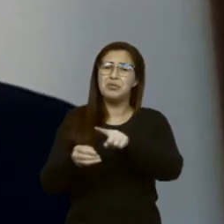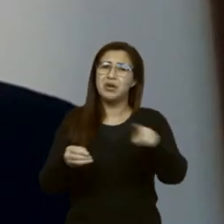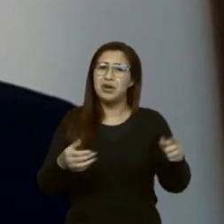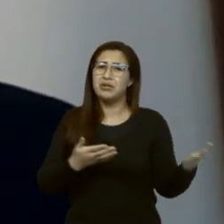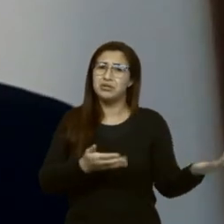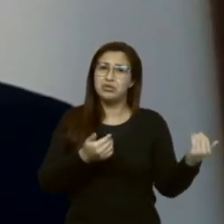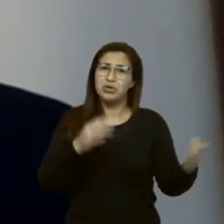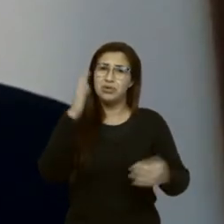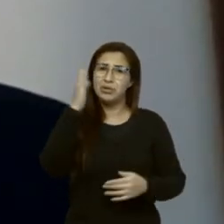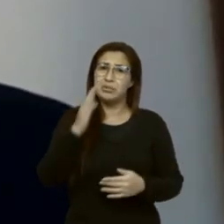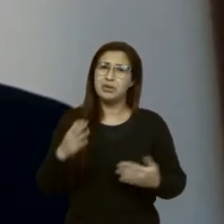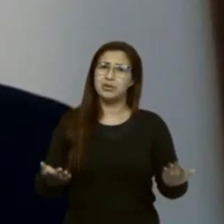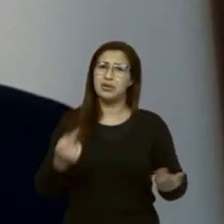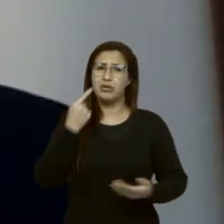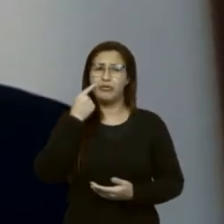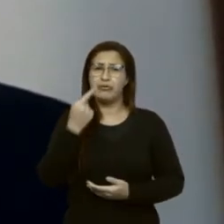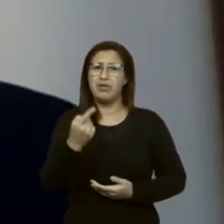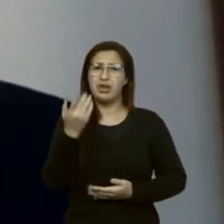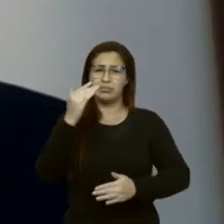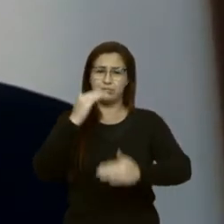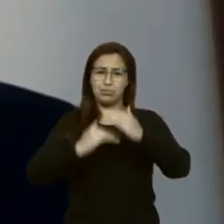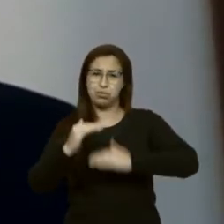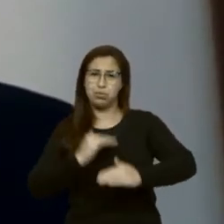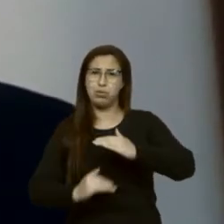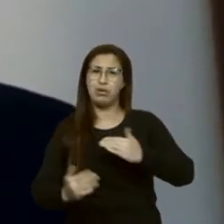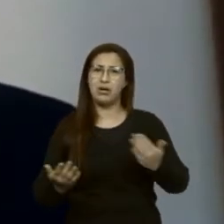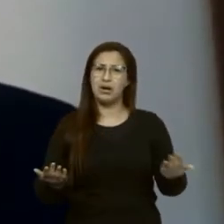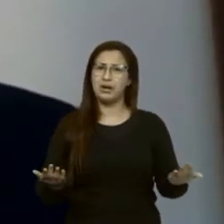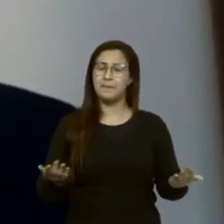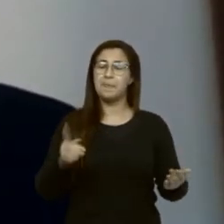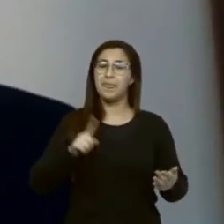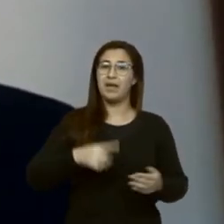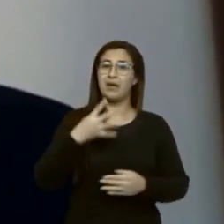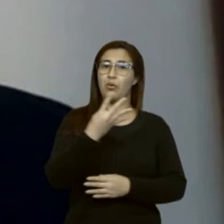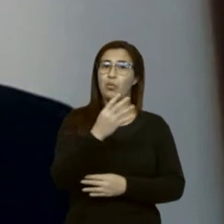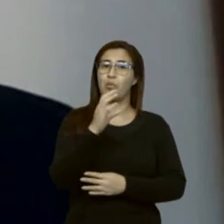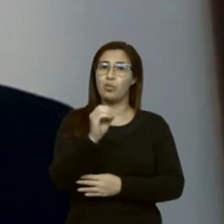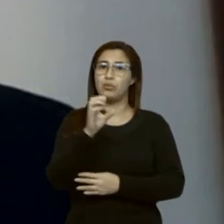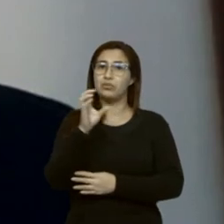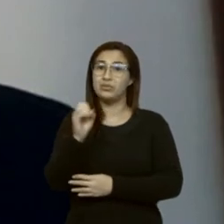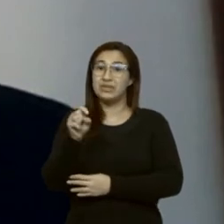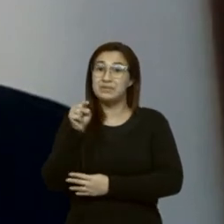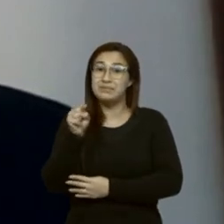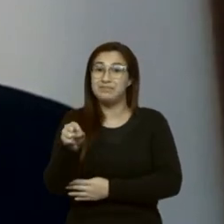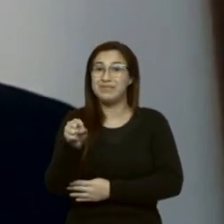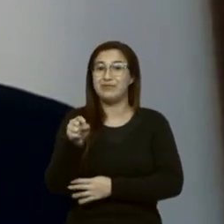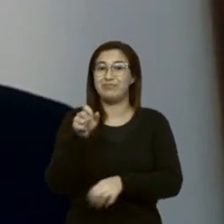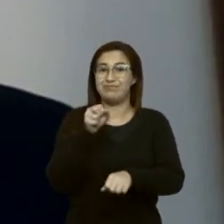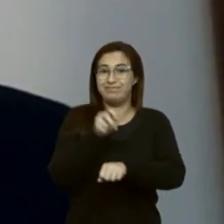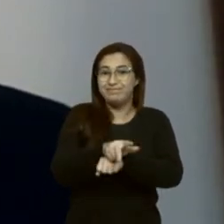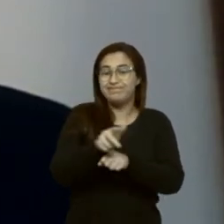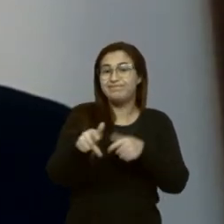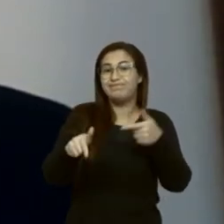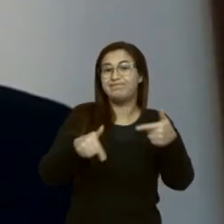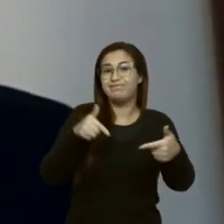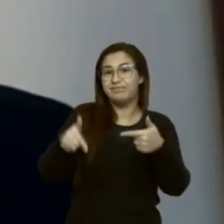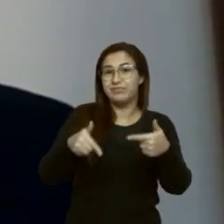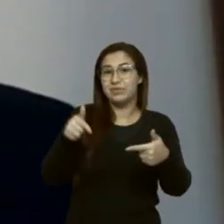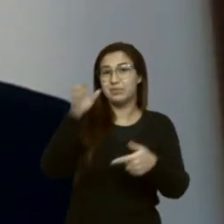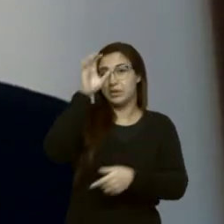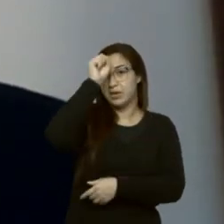vemos esse tipo de retrocesso. São 400 mil vagas de aprendizes que estão